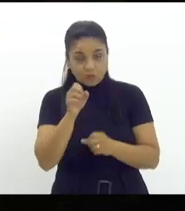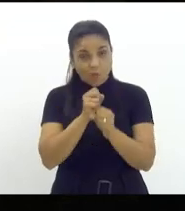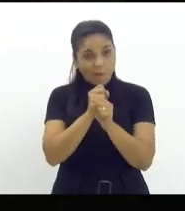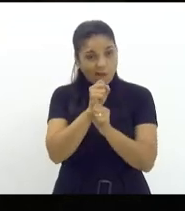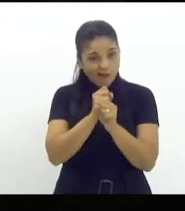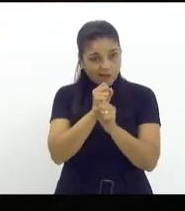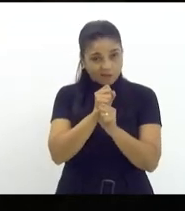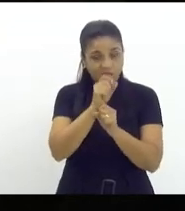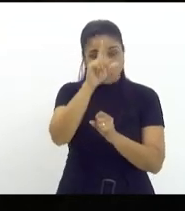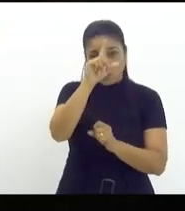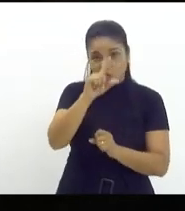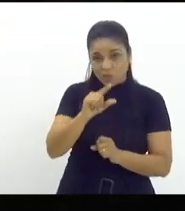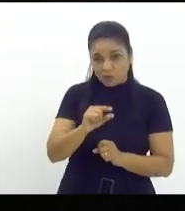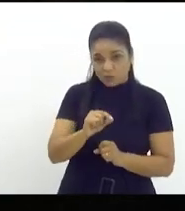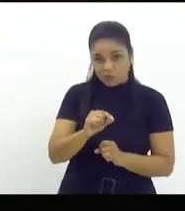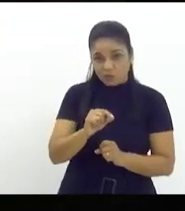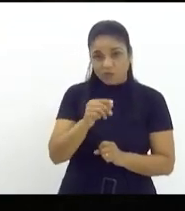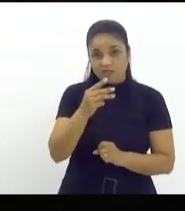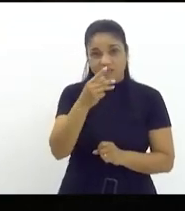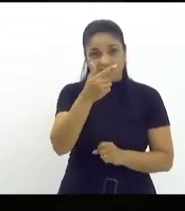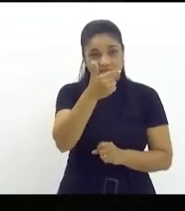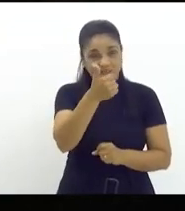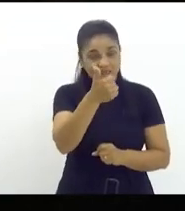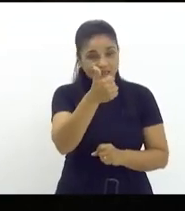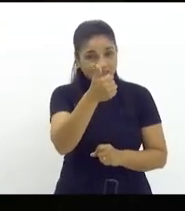e foi reduzida para